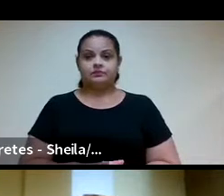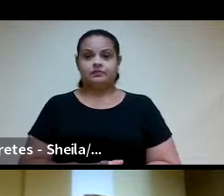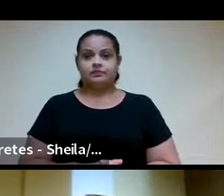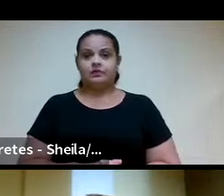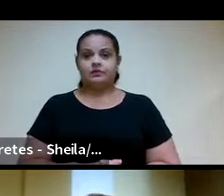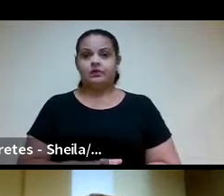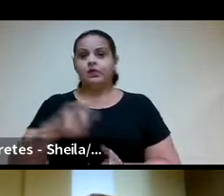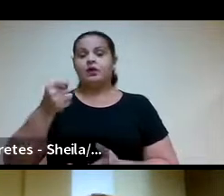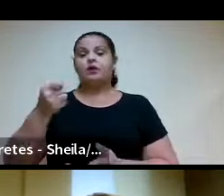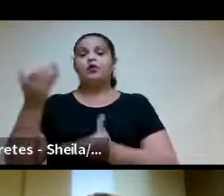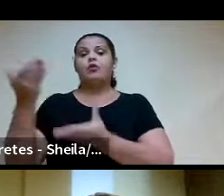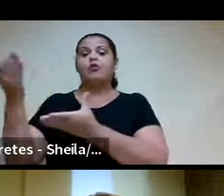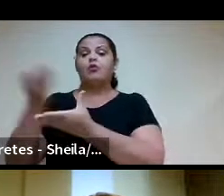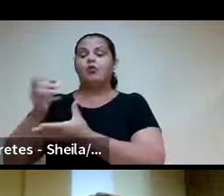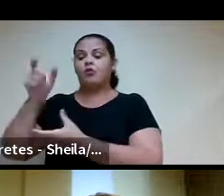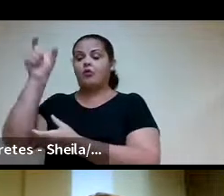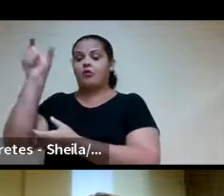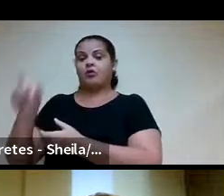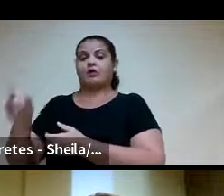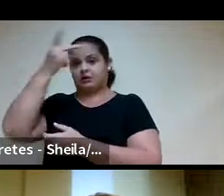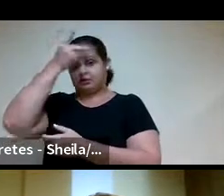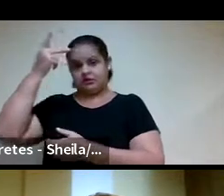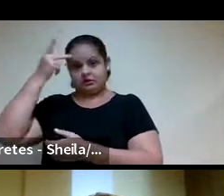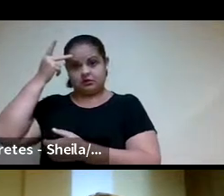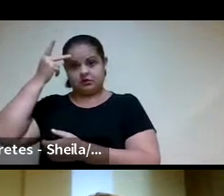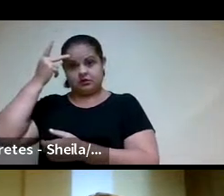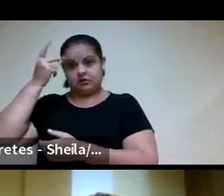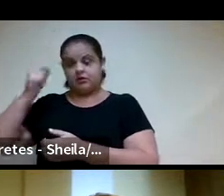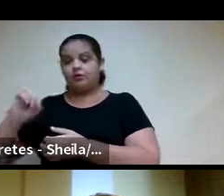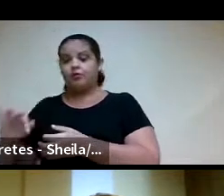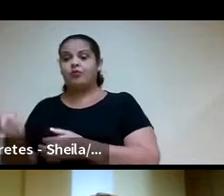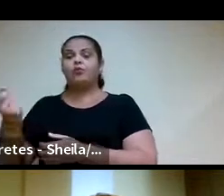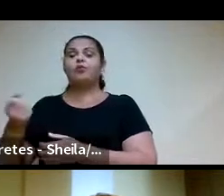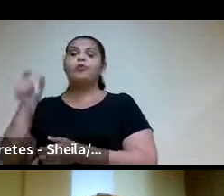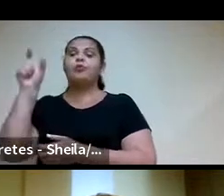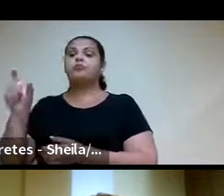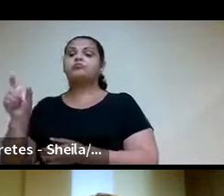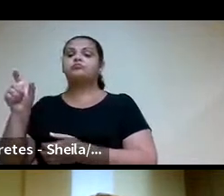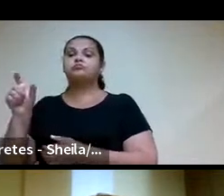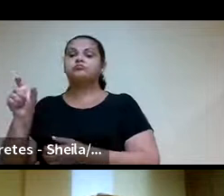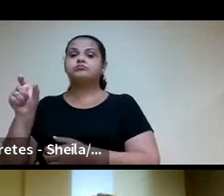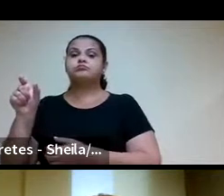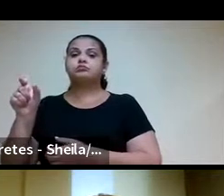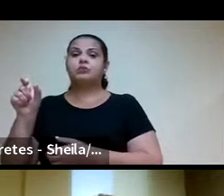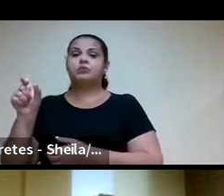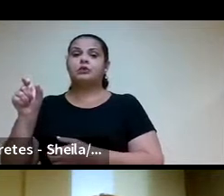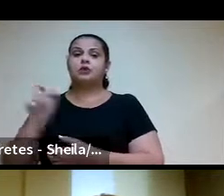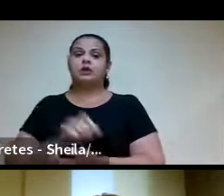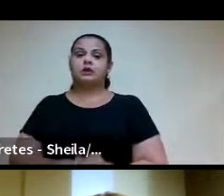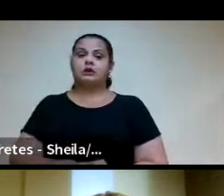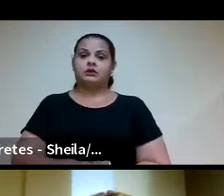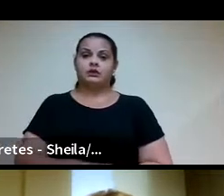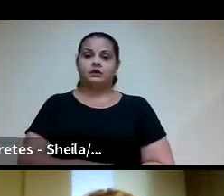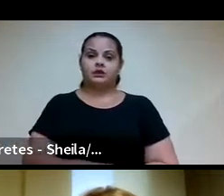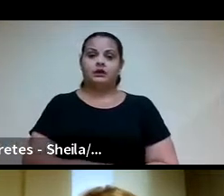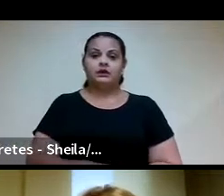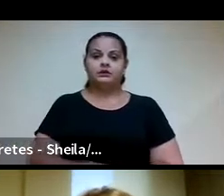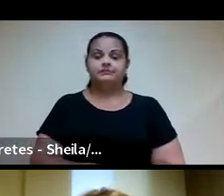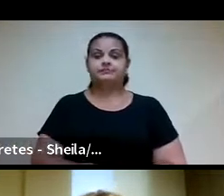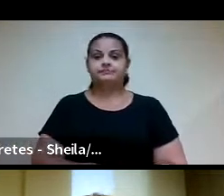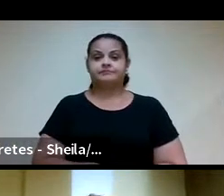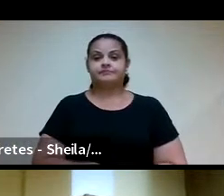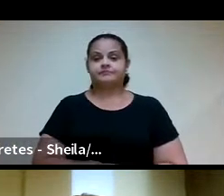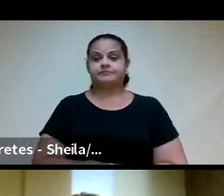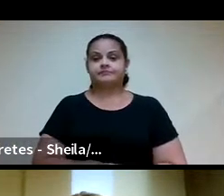processual vigente, vê-se que não há outra solução para o caso. Isso porque o recorrente, autor da ação em primeiro grau, não juntou aos